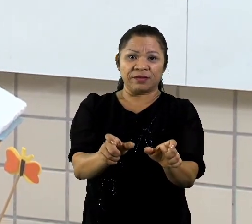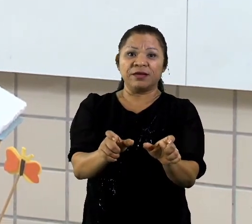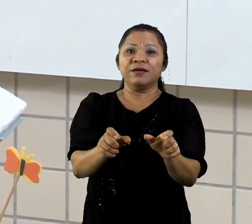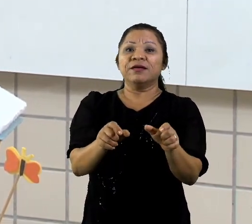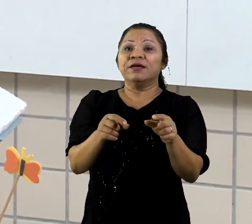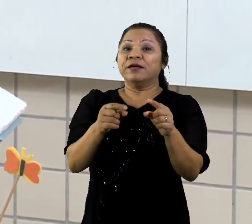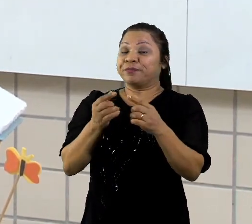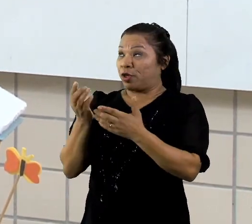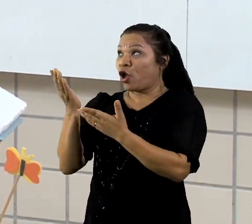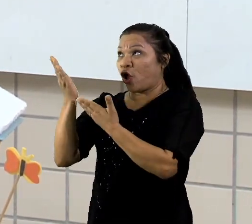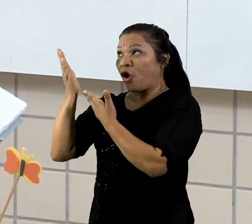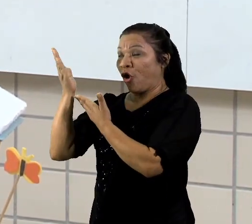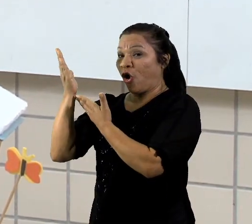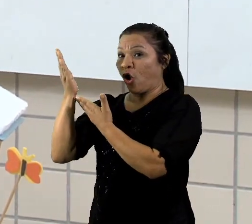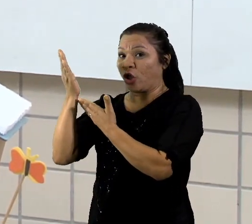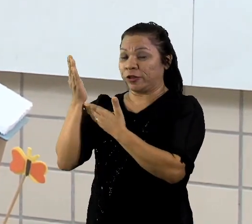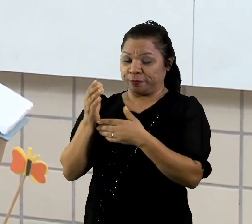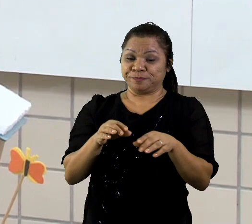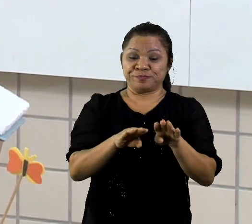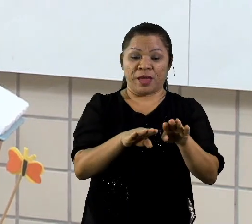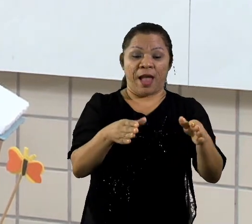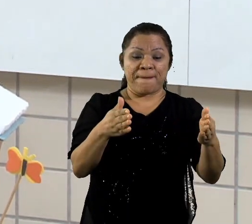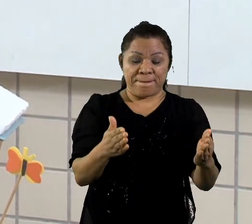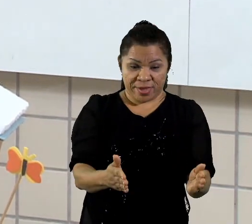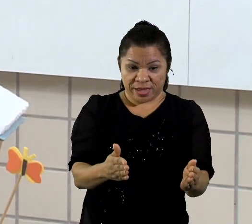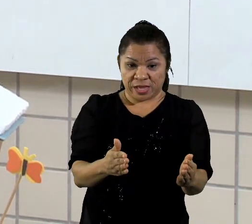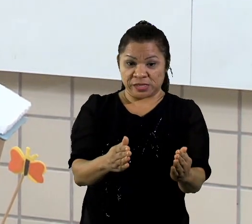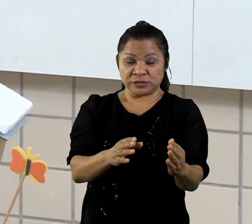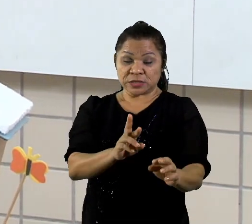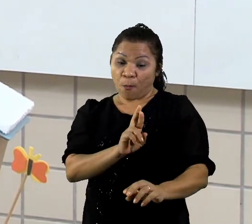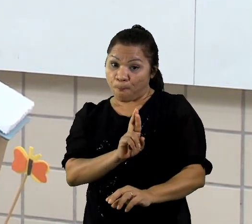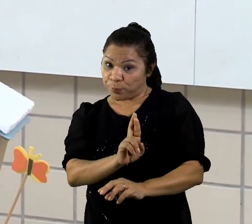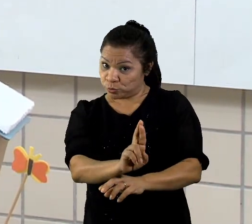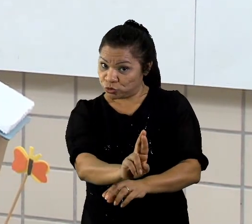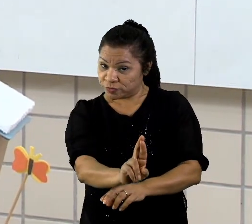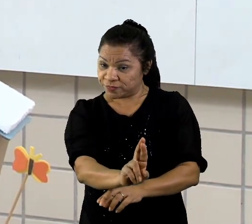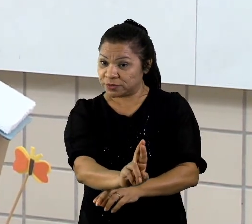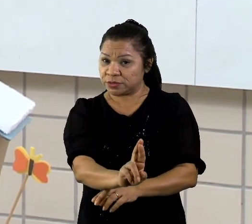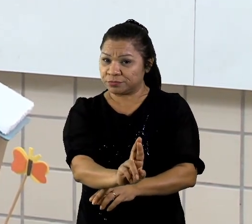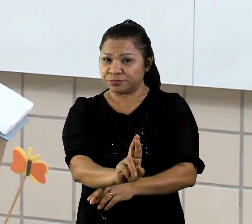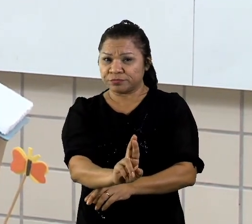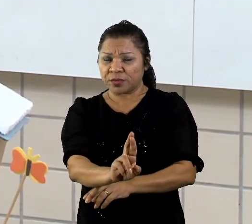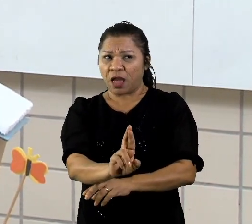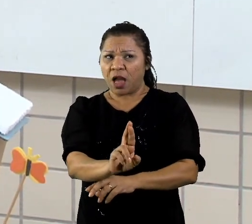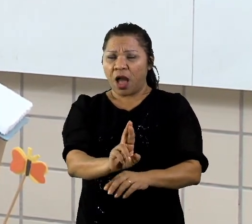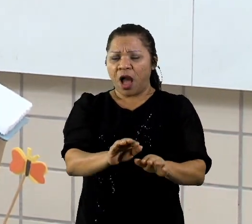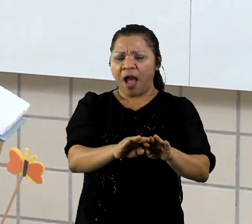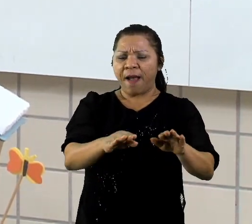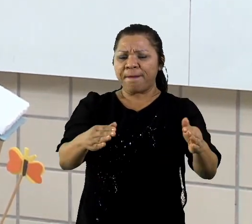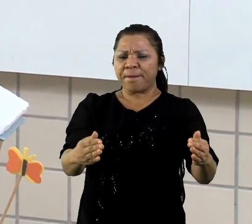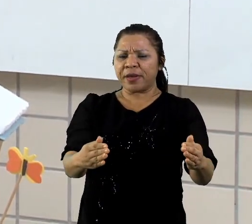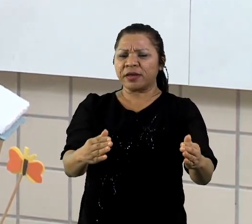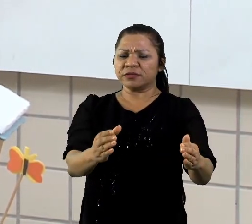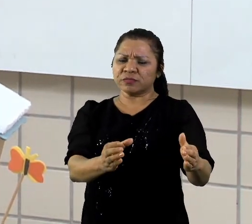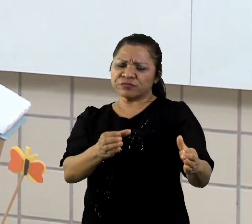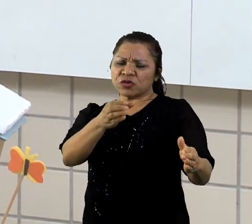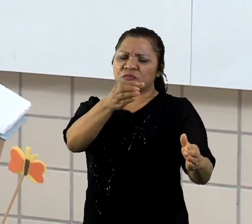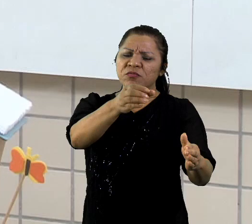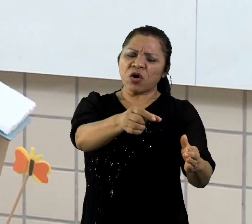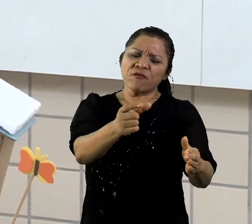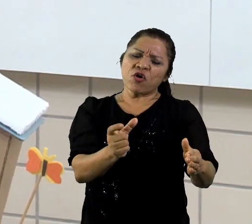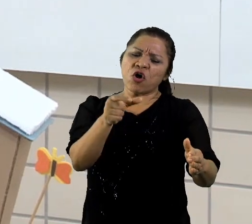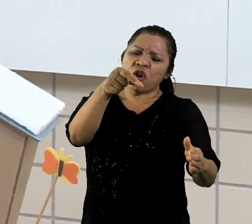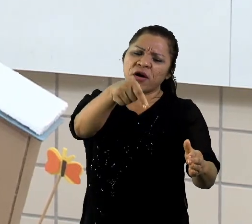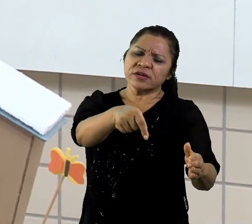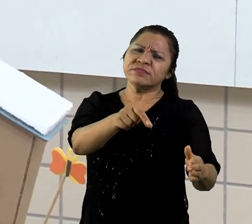referência. Aí agora, o que que a gente vai colocar em cima dessa mesa? Pense comigo em algo que na sua casa tem em